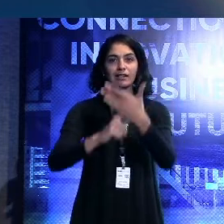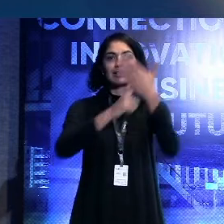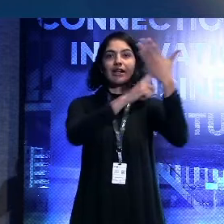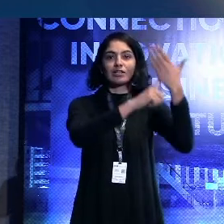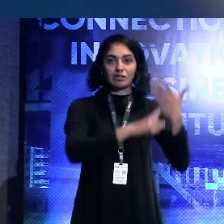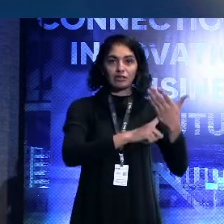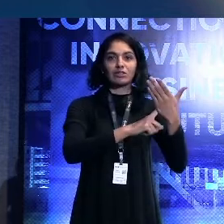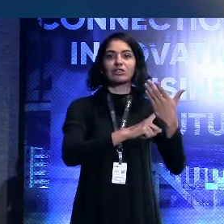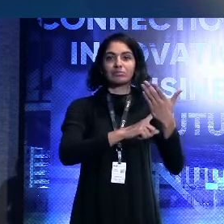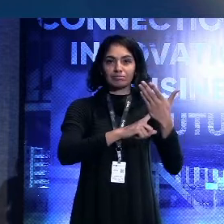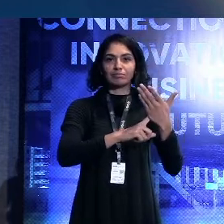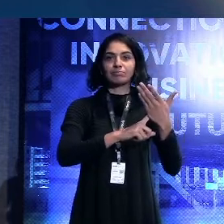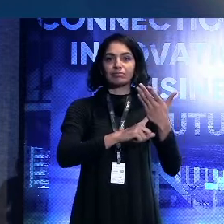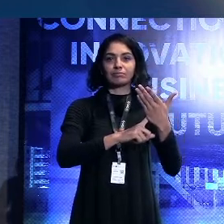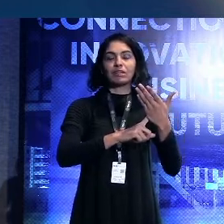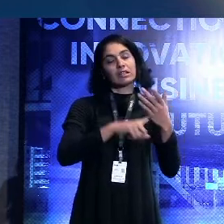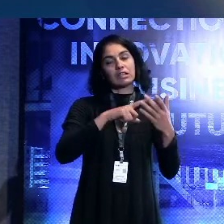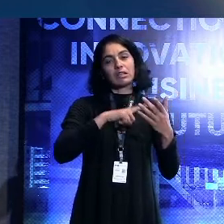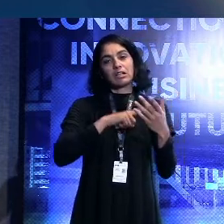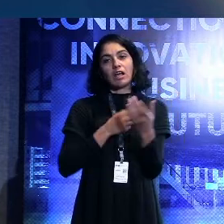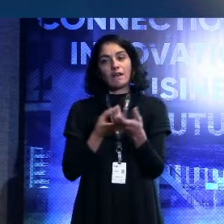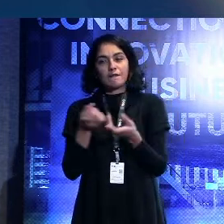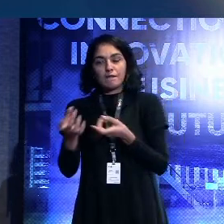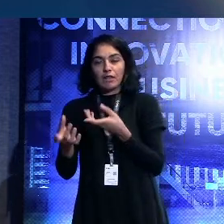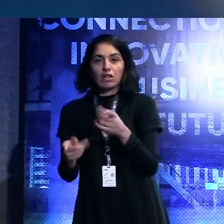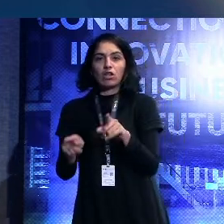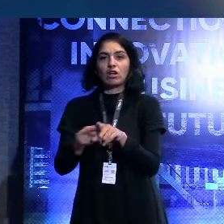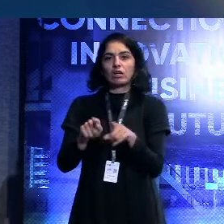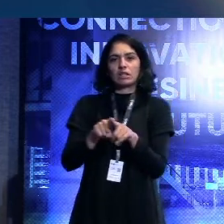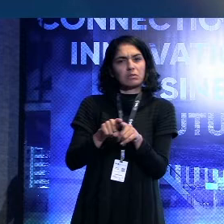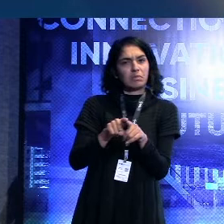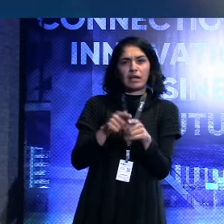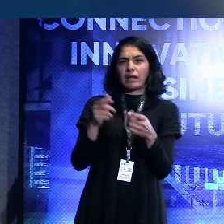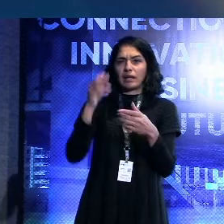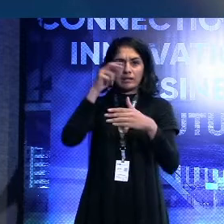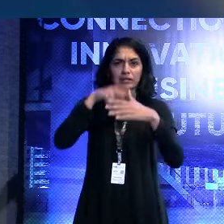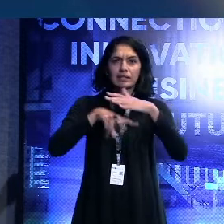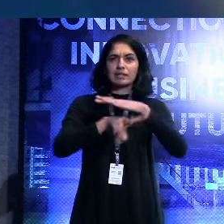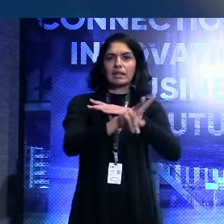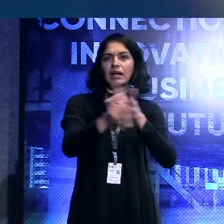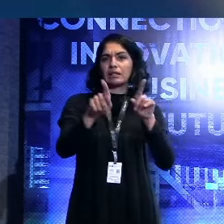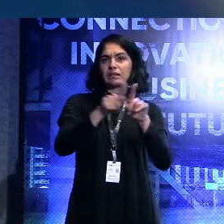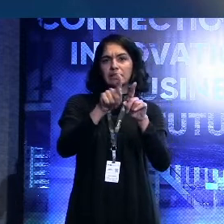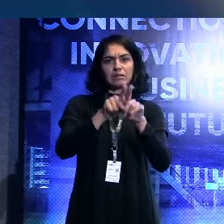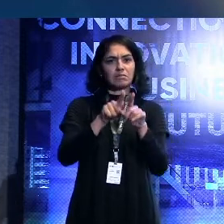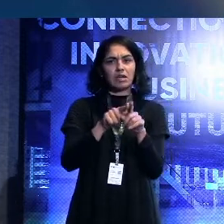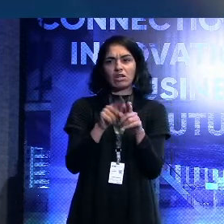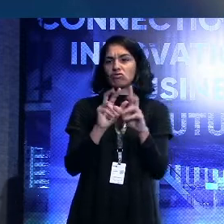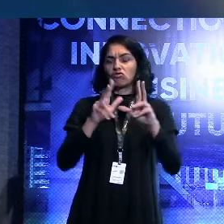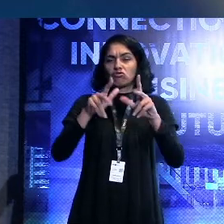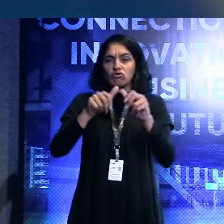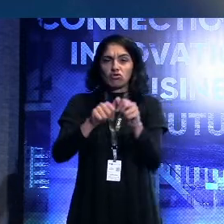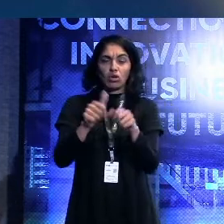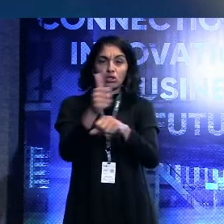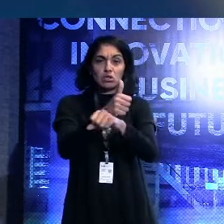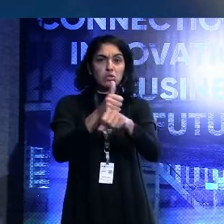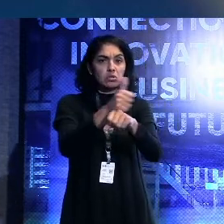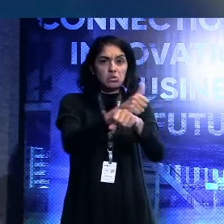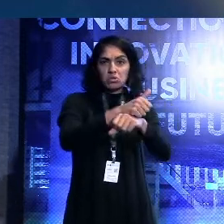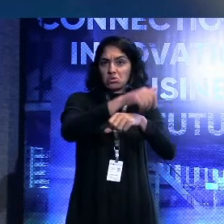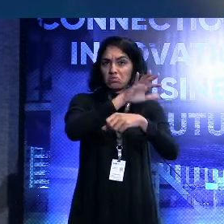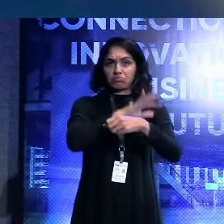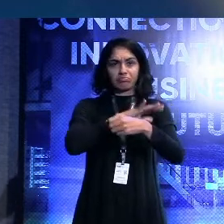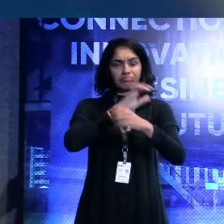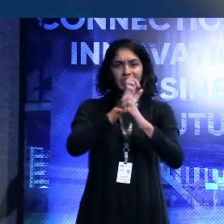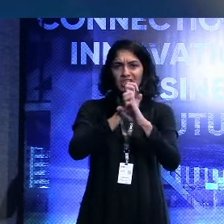ser formado por pessoas desenvolvedoras, product managers, designers, UX researchers, agilistas, enfim, pessoas engenheiras de dados, de machine